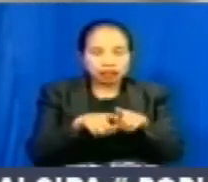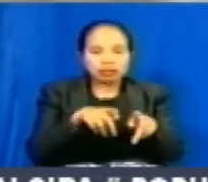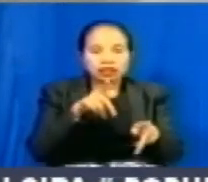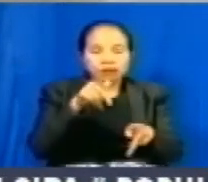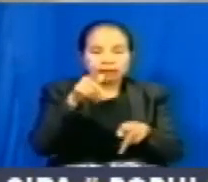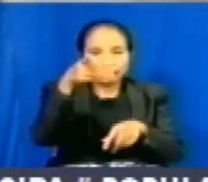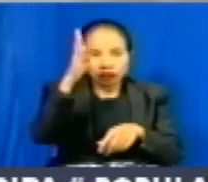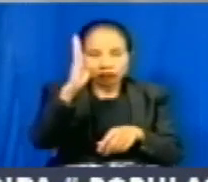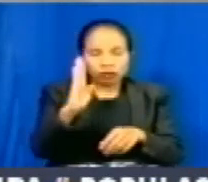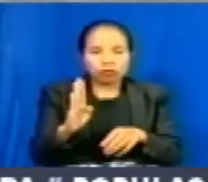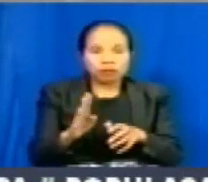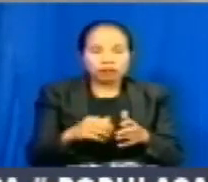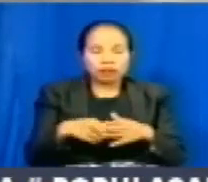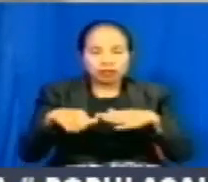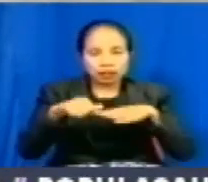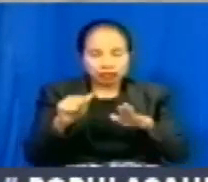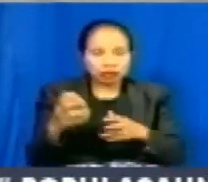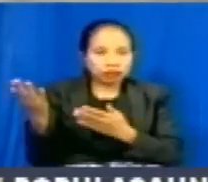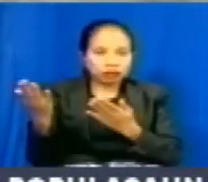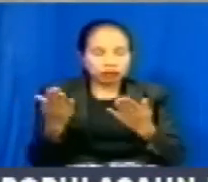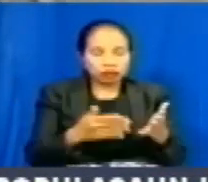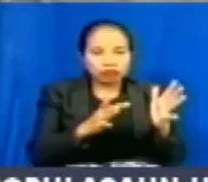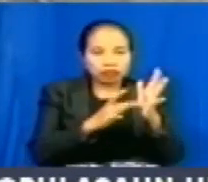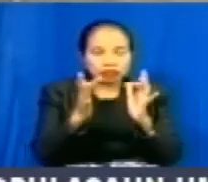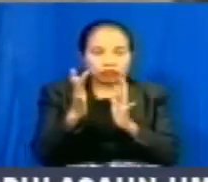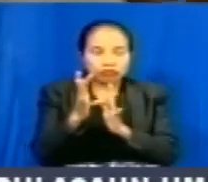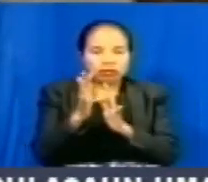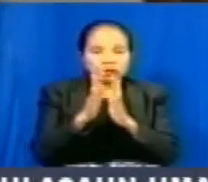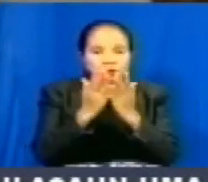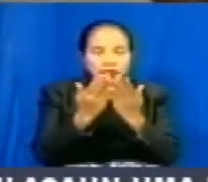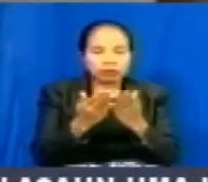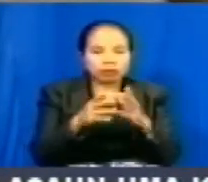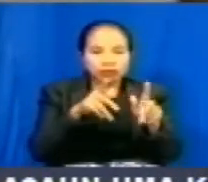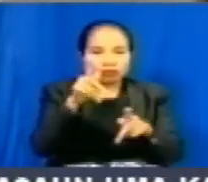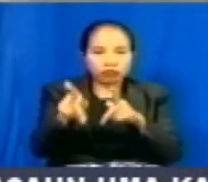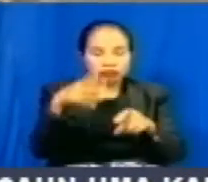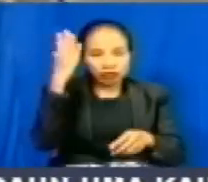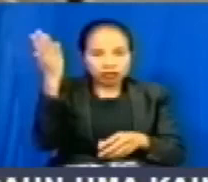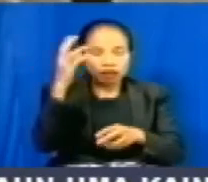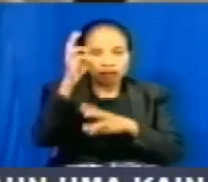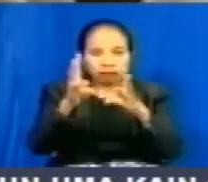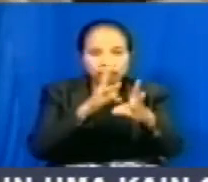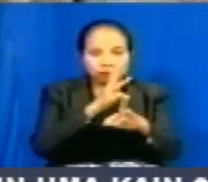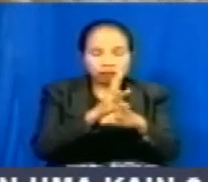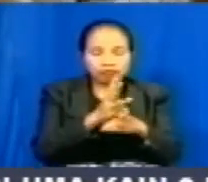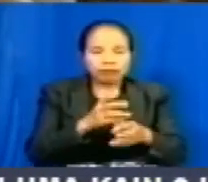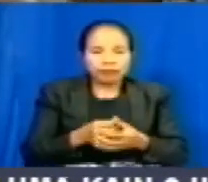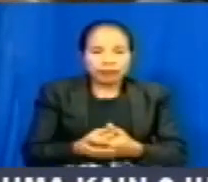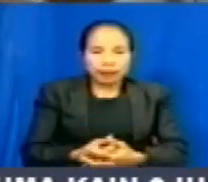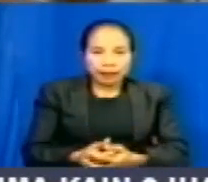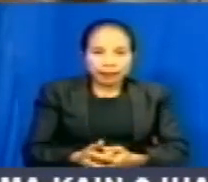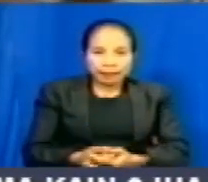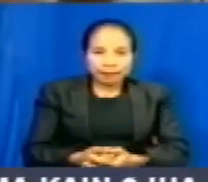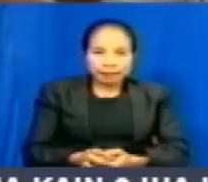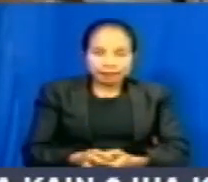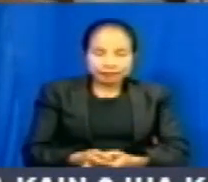mensageiro, rodilori no haklak mensagens Jesus nian, ba povo e mundo. Dulcia Tilman, Jerônimo Mauno,